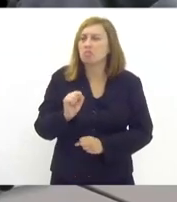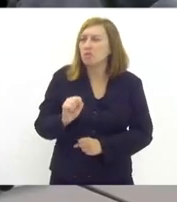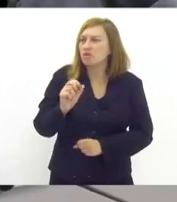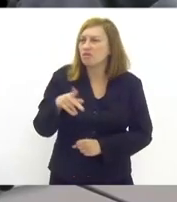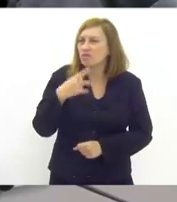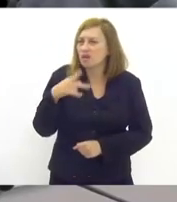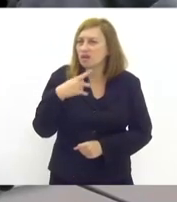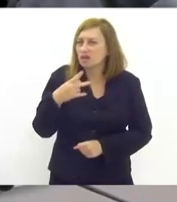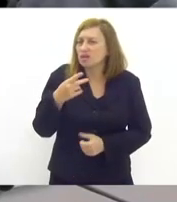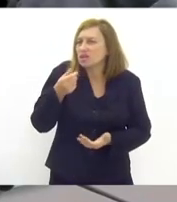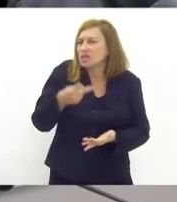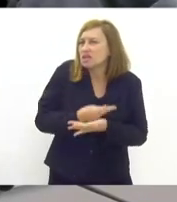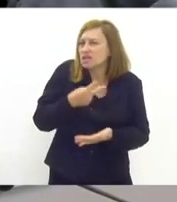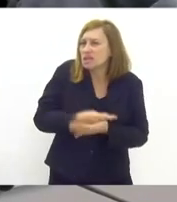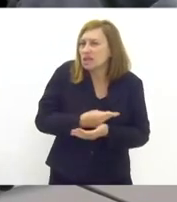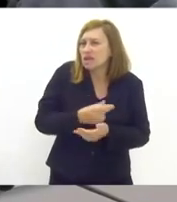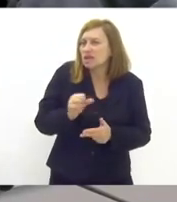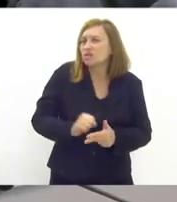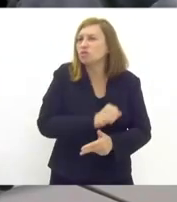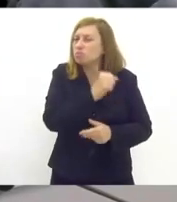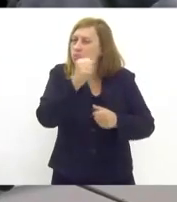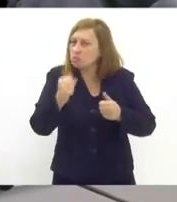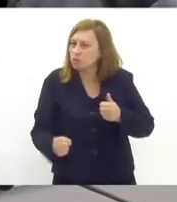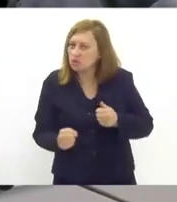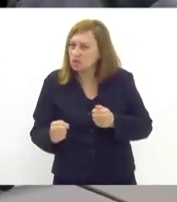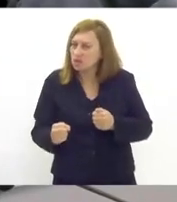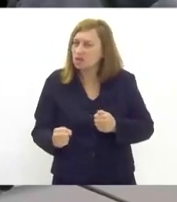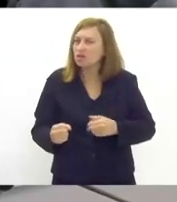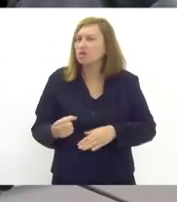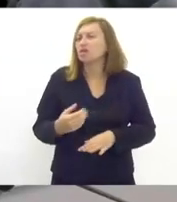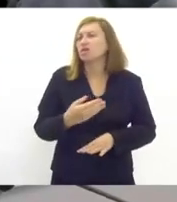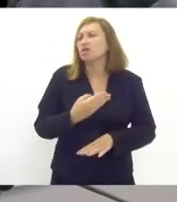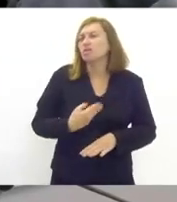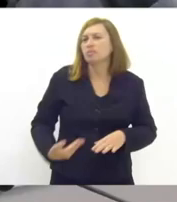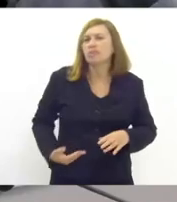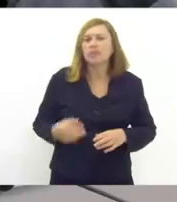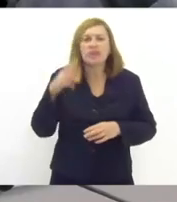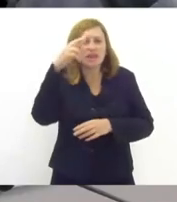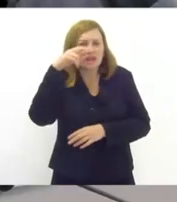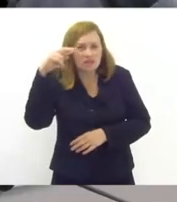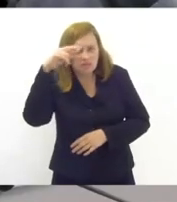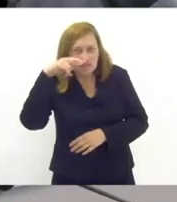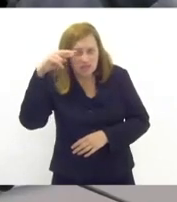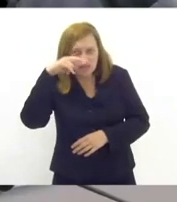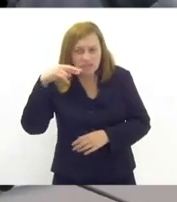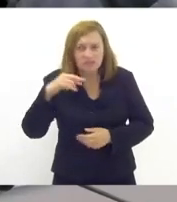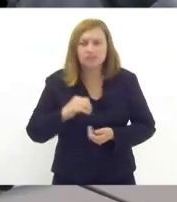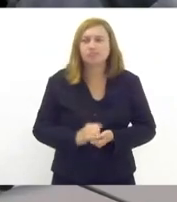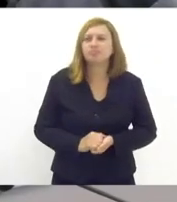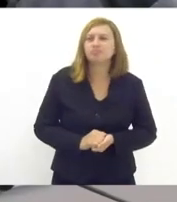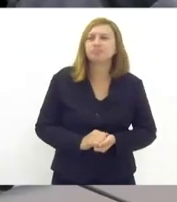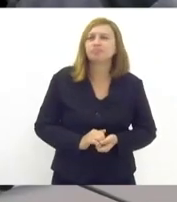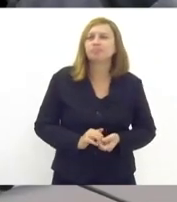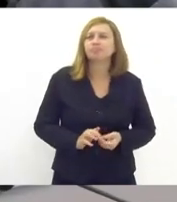essa negligência do poder público ou do poder de investigação que a força de segurança tem,